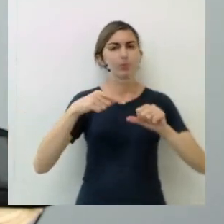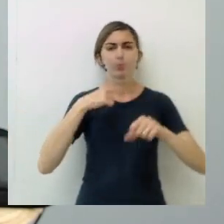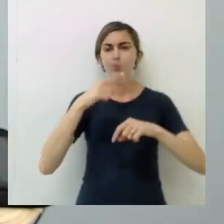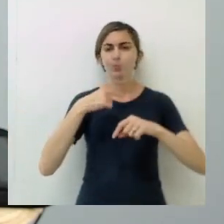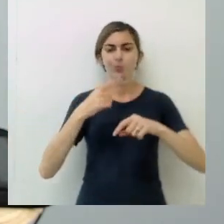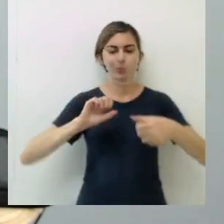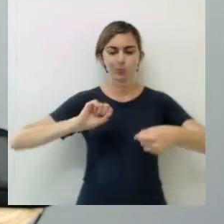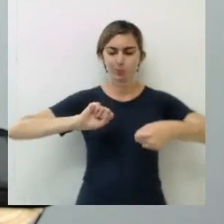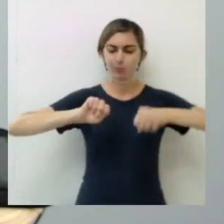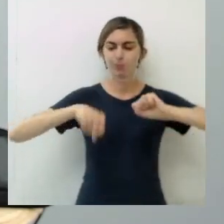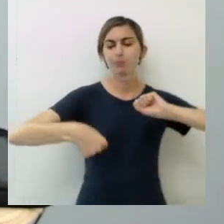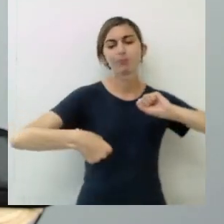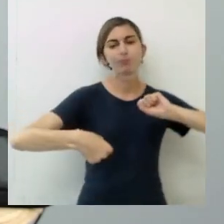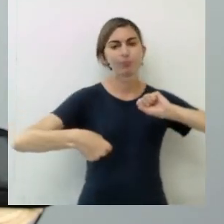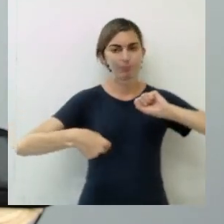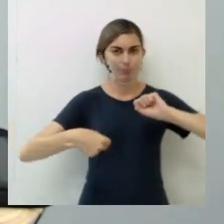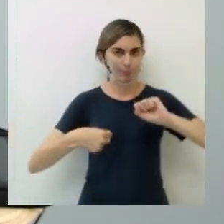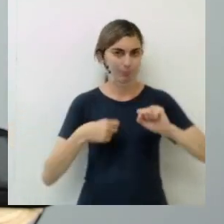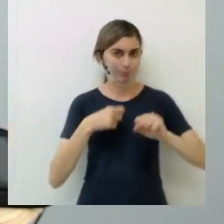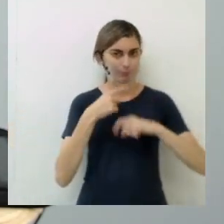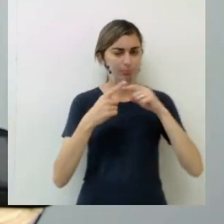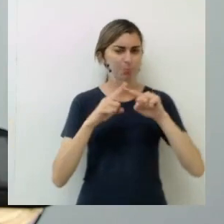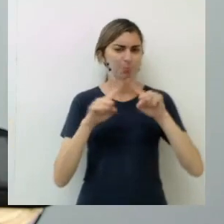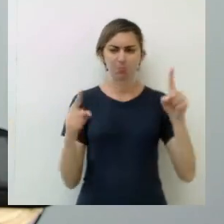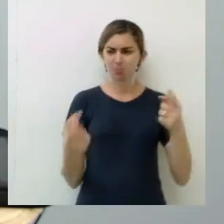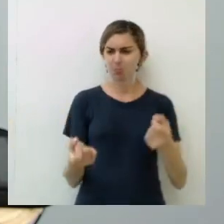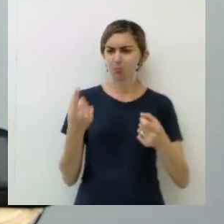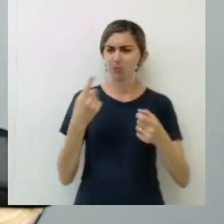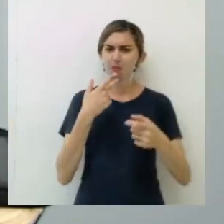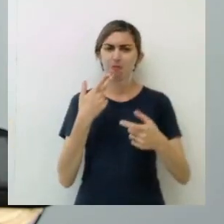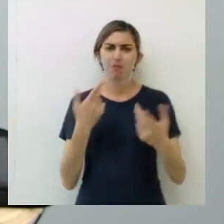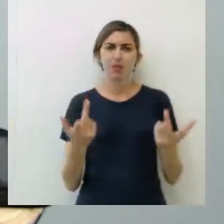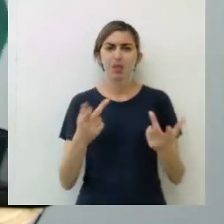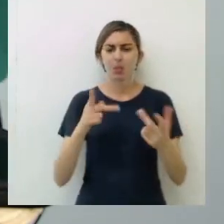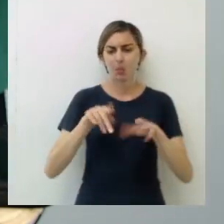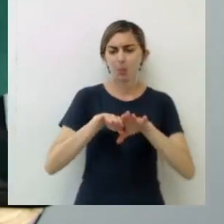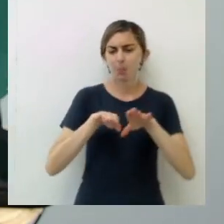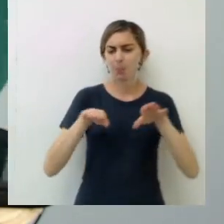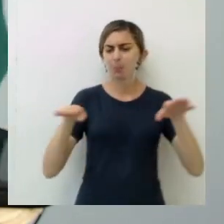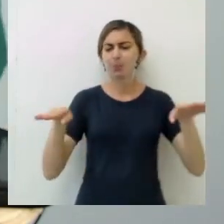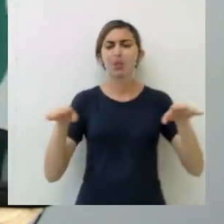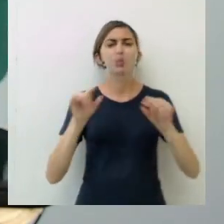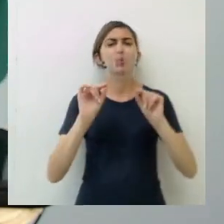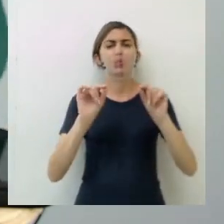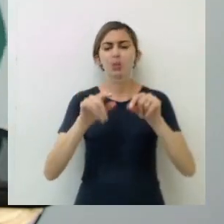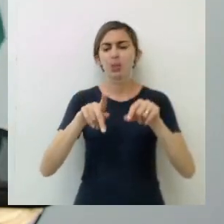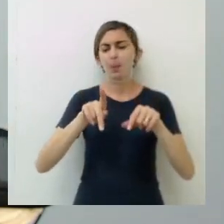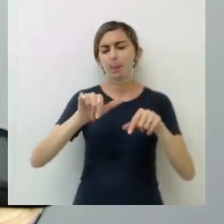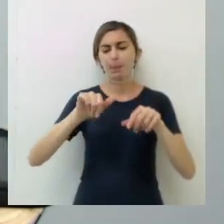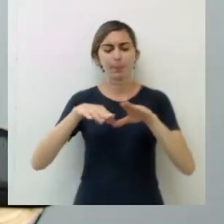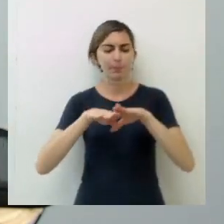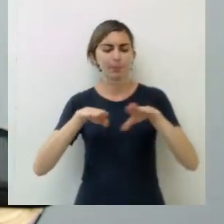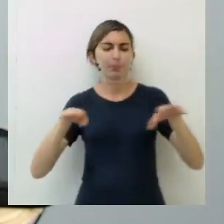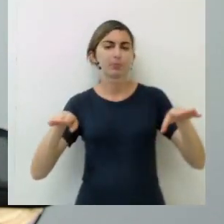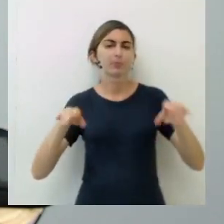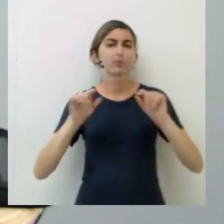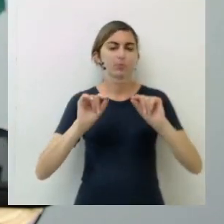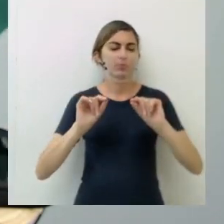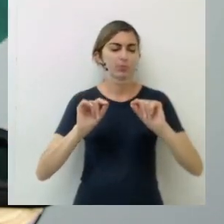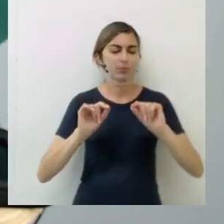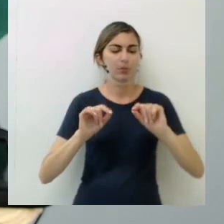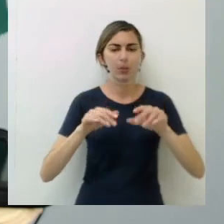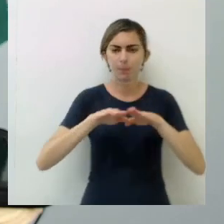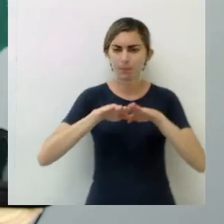que essa rotação ocasione. Mas, Bruno, tu falou de um tal de plano aí. O que é esse plano? Plano, vamos dizer assim, é